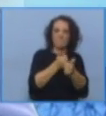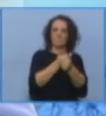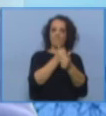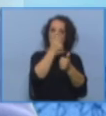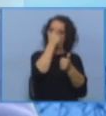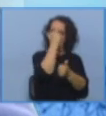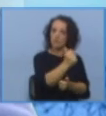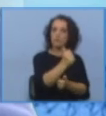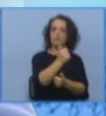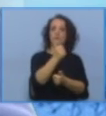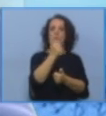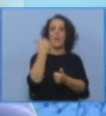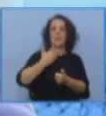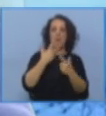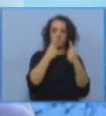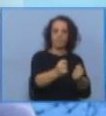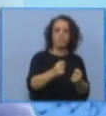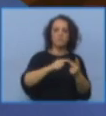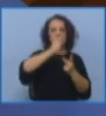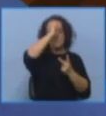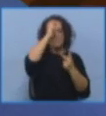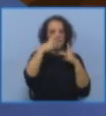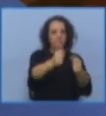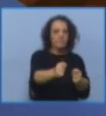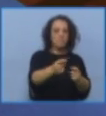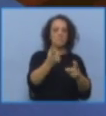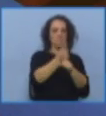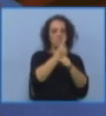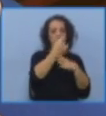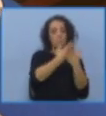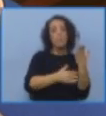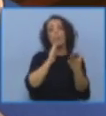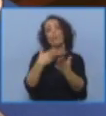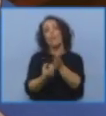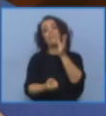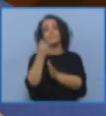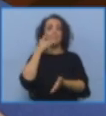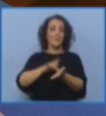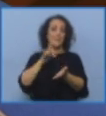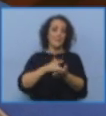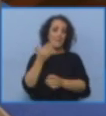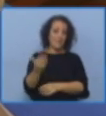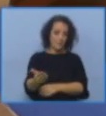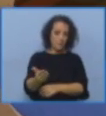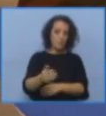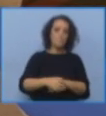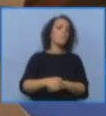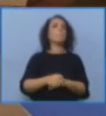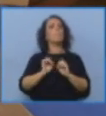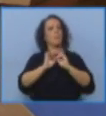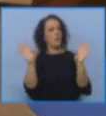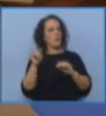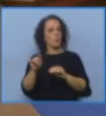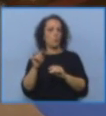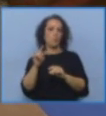são desprezadas nos seus direitos, na sua dignidade, e nasceu assim este livro, esta obra, que naturalmente foi um